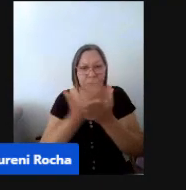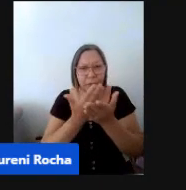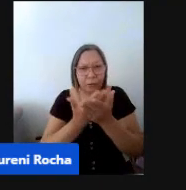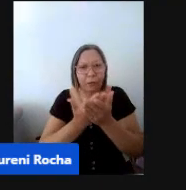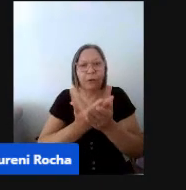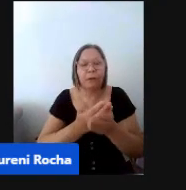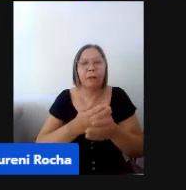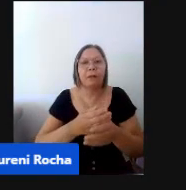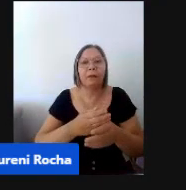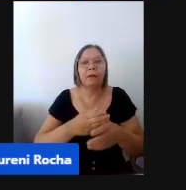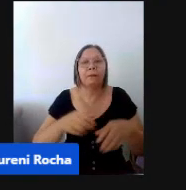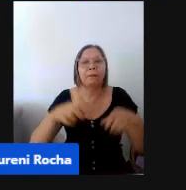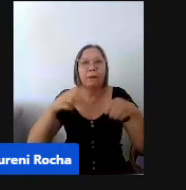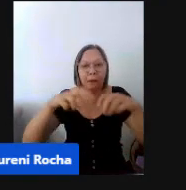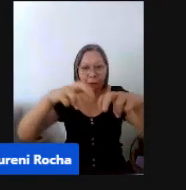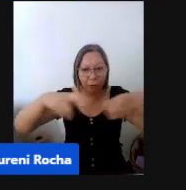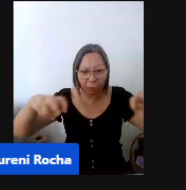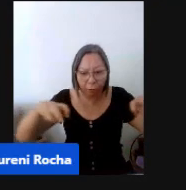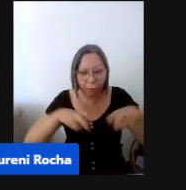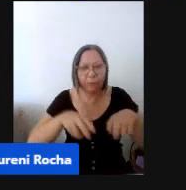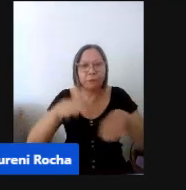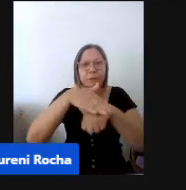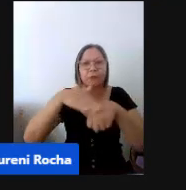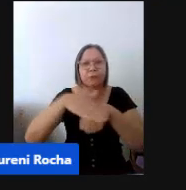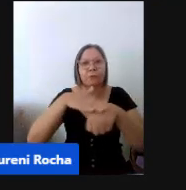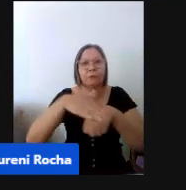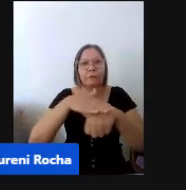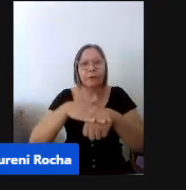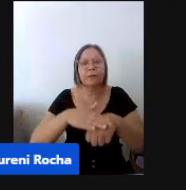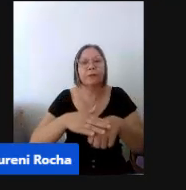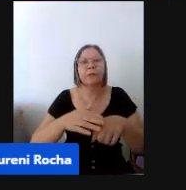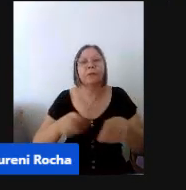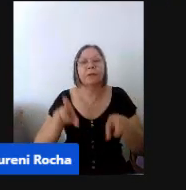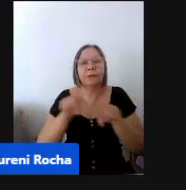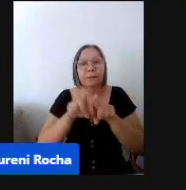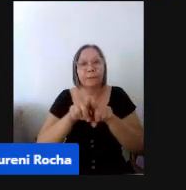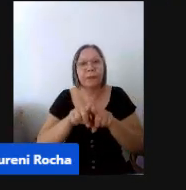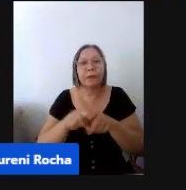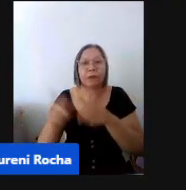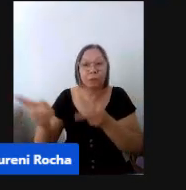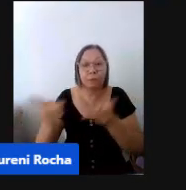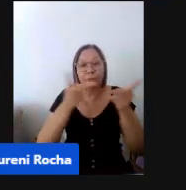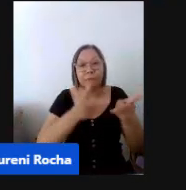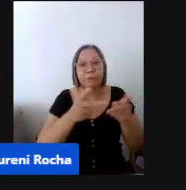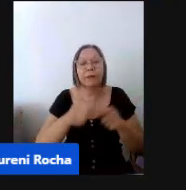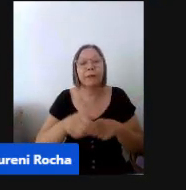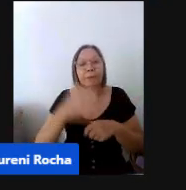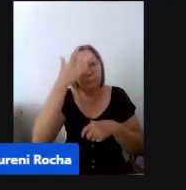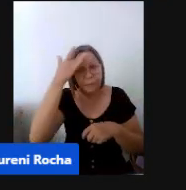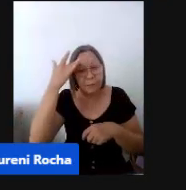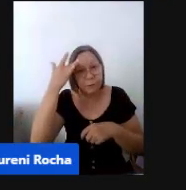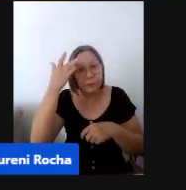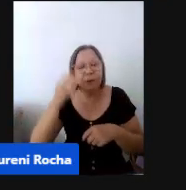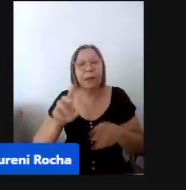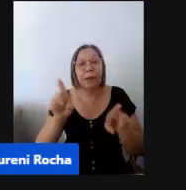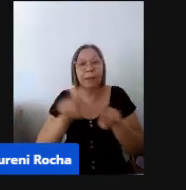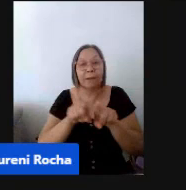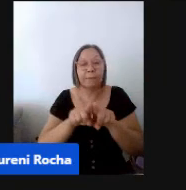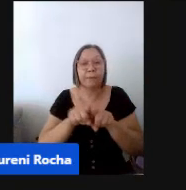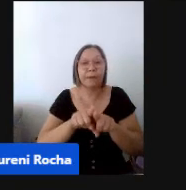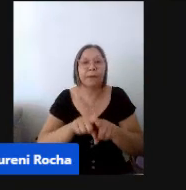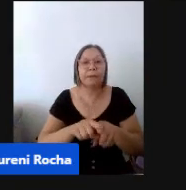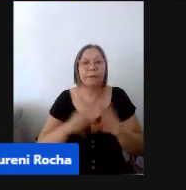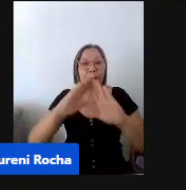isso, para que a gente informe tanto LGBTs que estejam lá, como também a escola tem que se preparar e